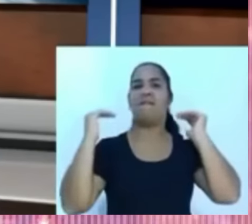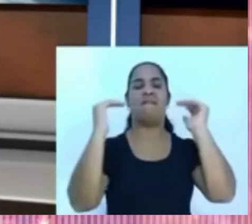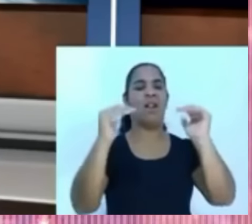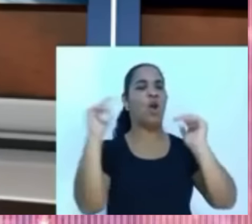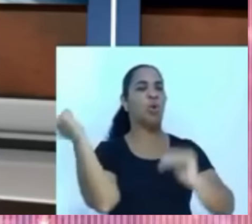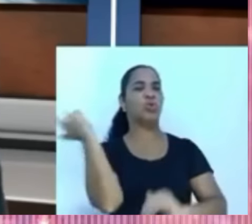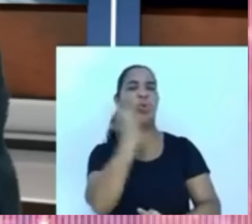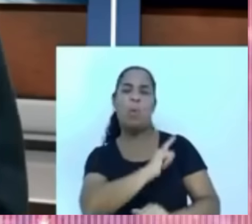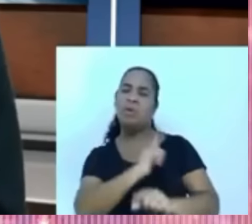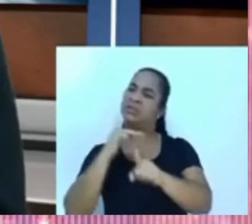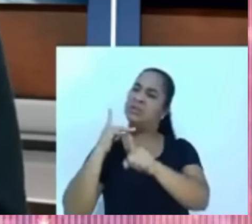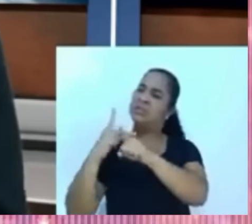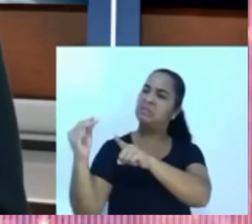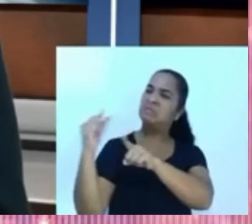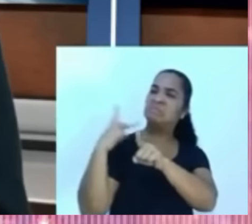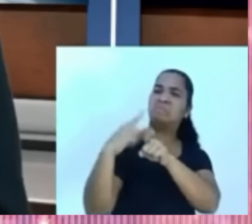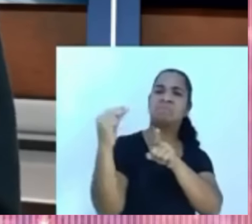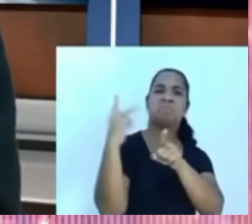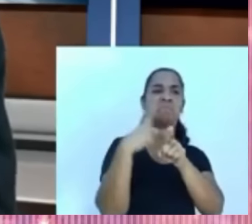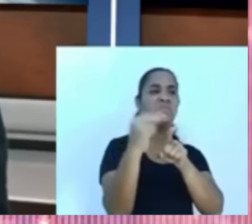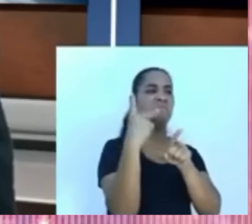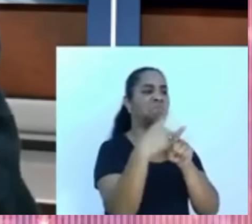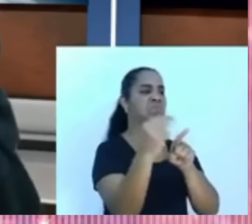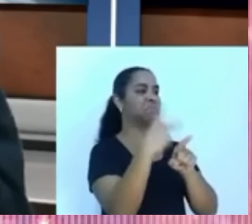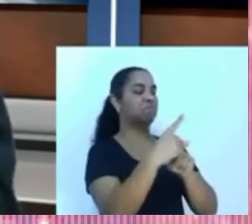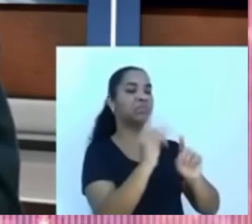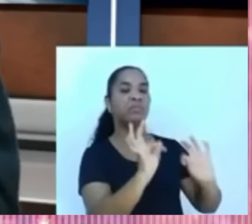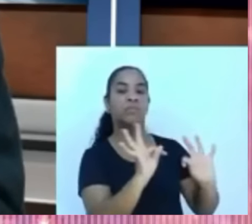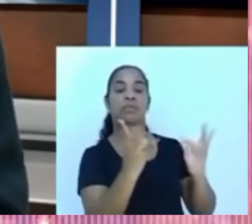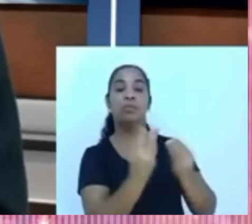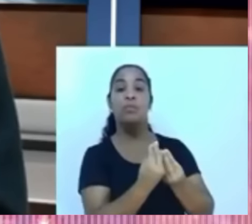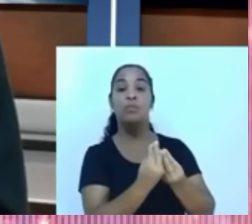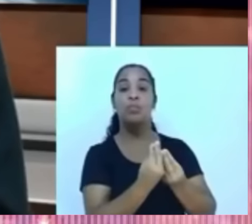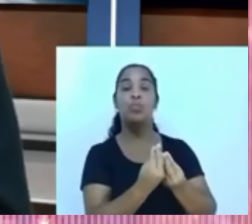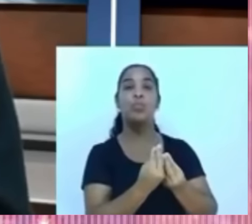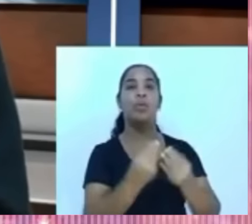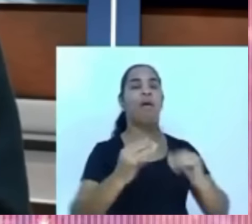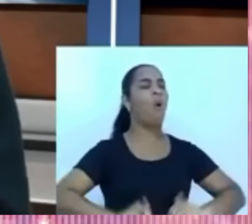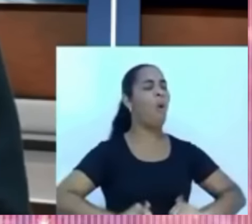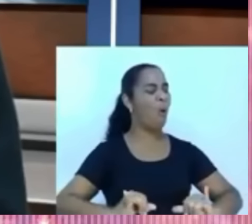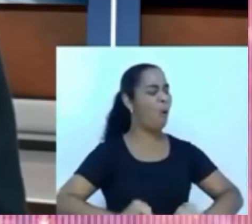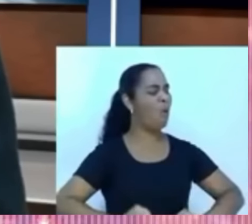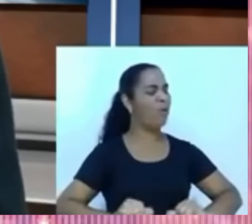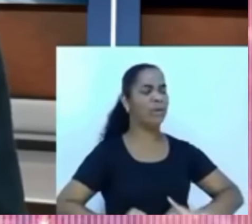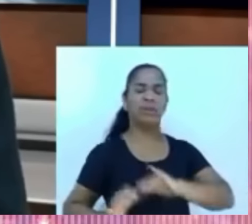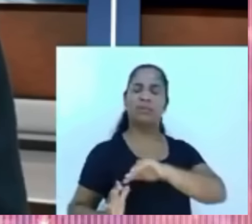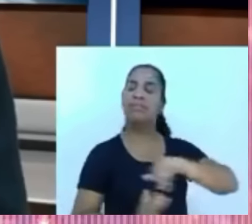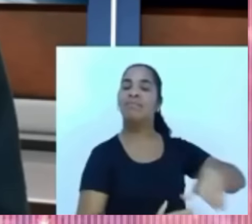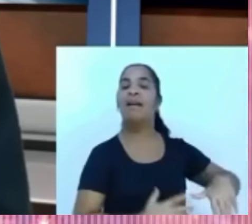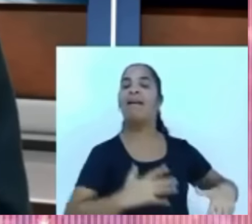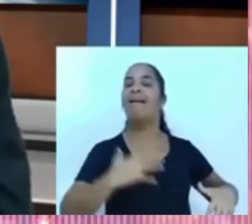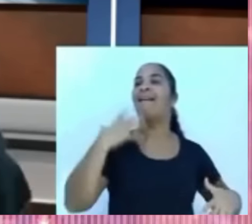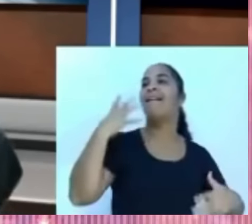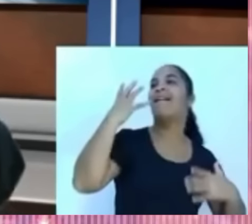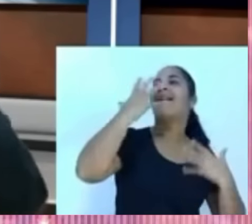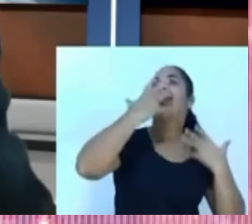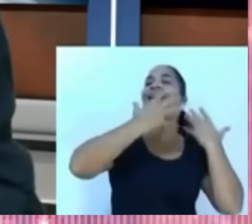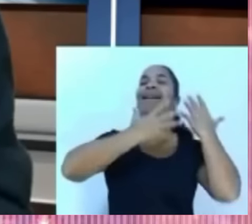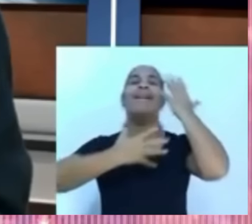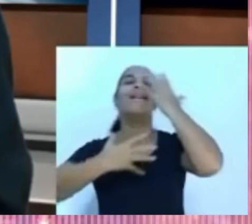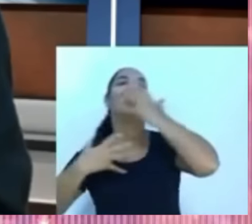de todas as dores e poder então cantar a beleza do seu pensamento